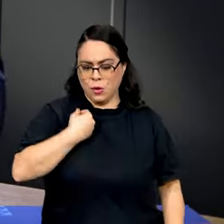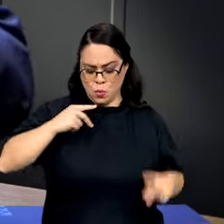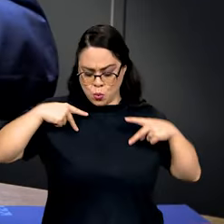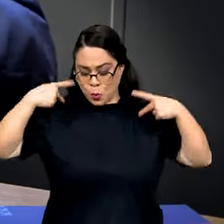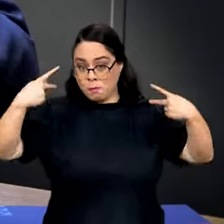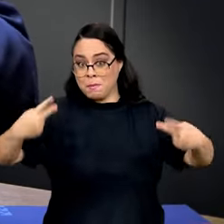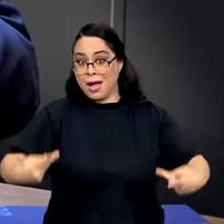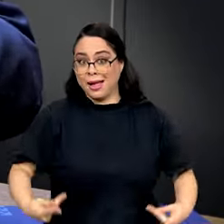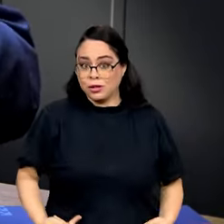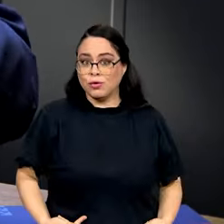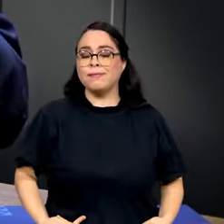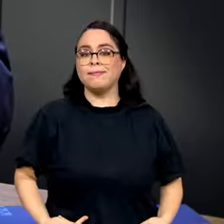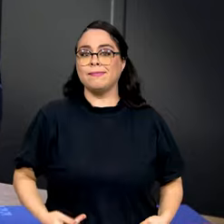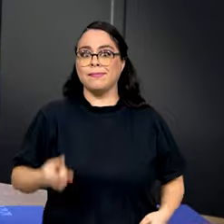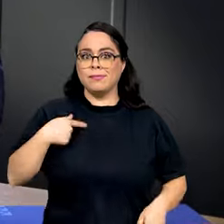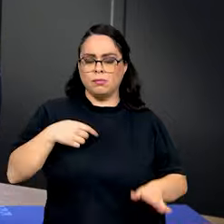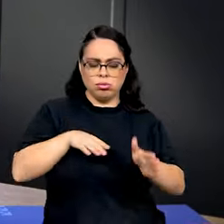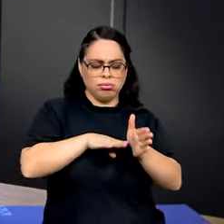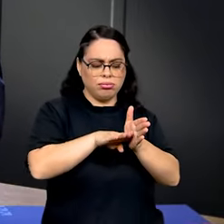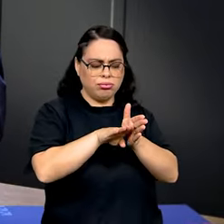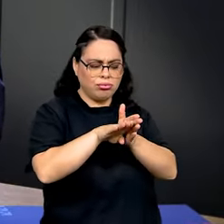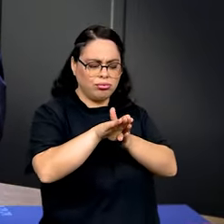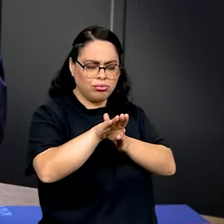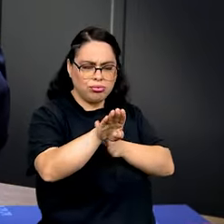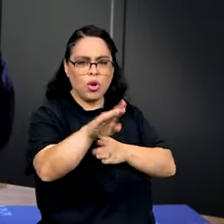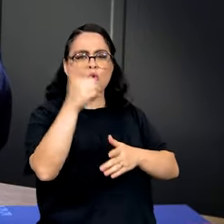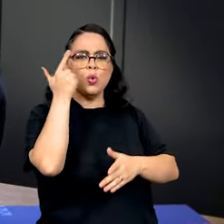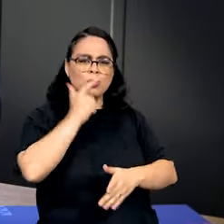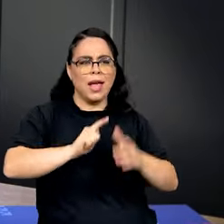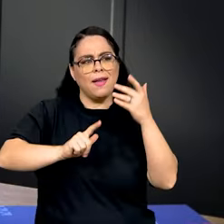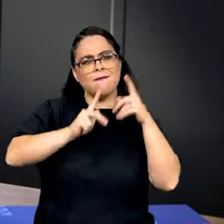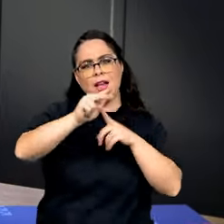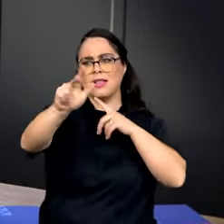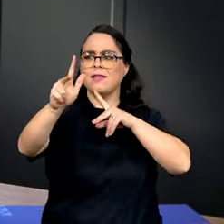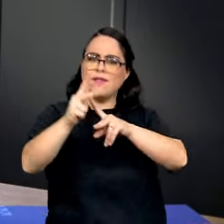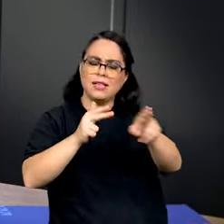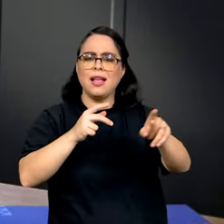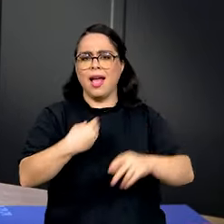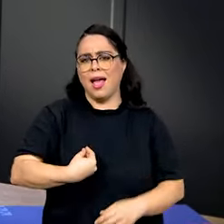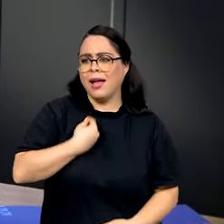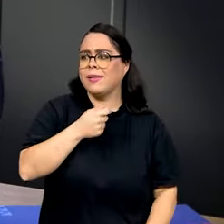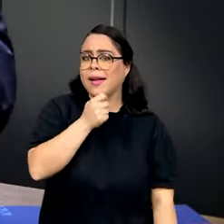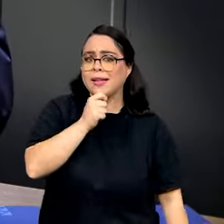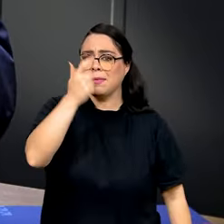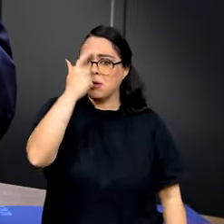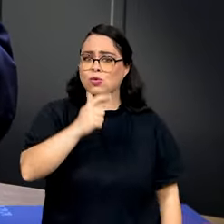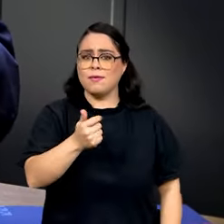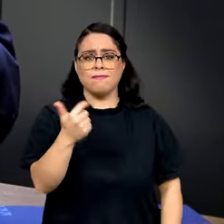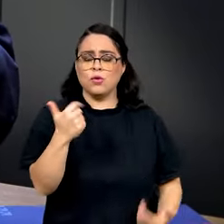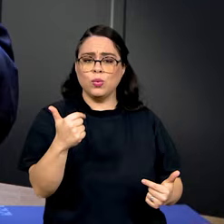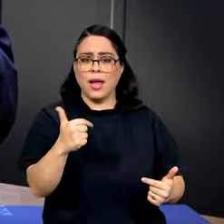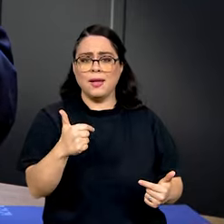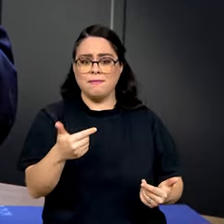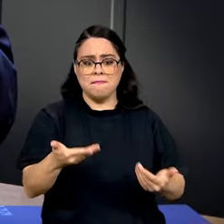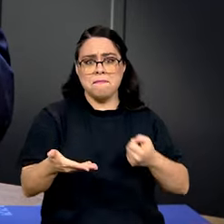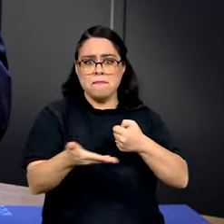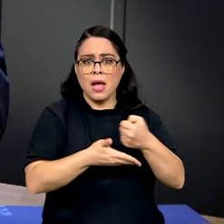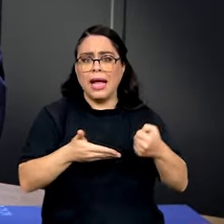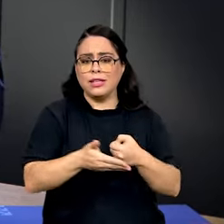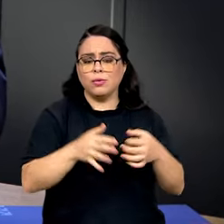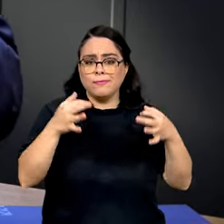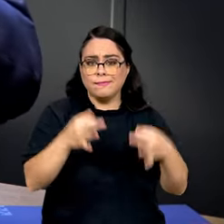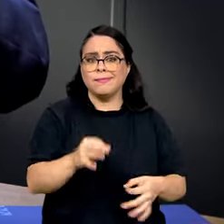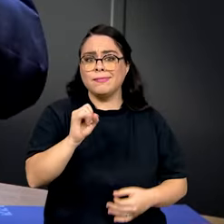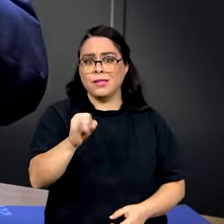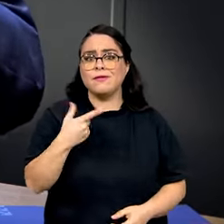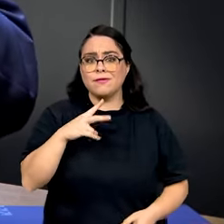humanidade com tantas tantos avanços ainda tenhamos pessoas que não tenham a condição da